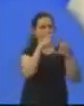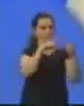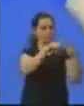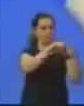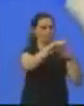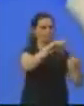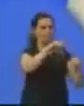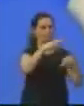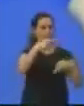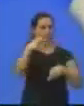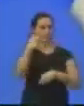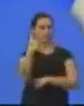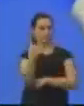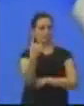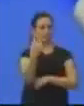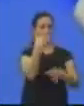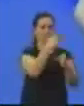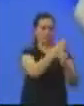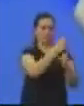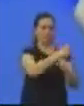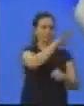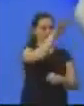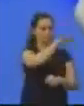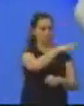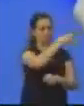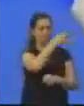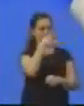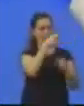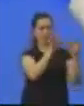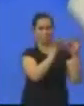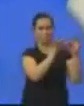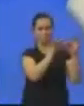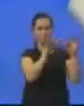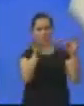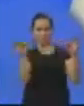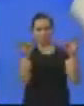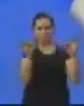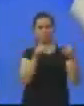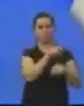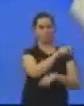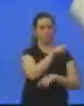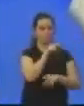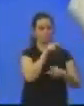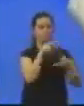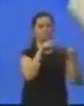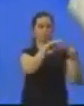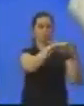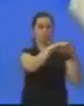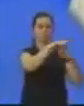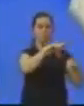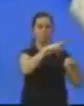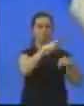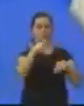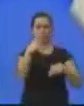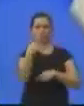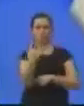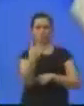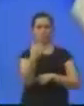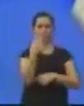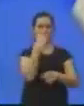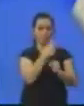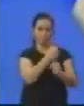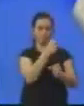1. Vou colocar uma tabela de pontos, é uma reta, faço a reta. Para x maior ou igual a 1, eu vou fazer aquela reta. Então, repare